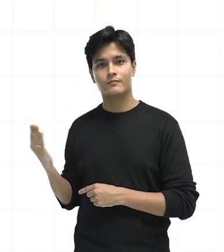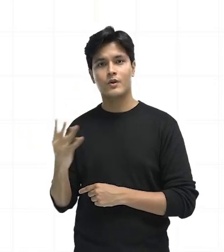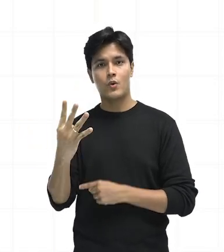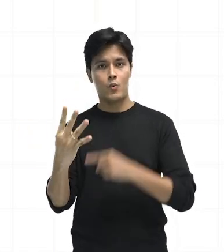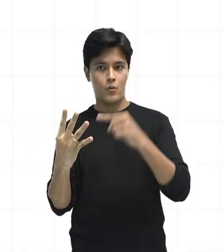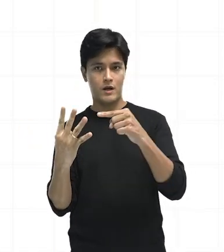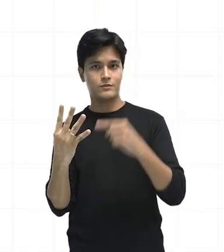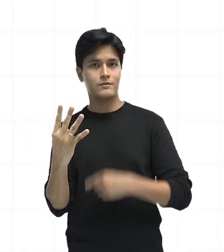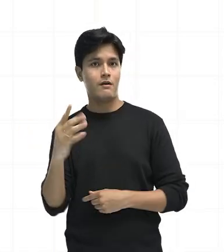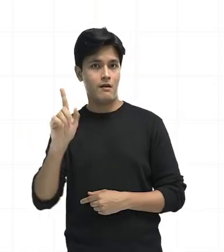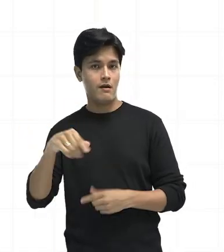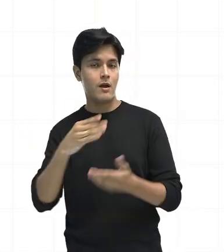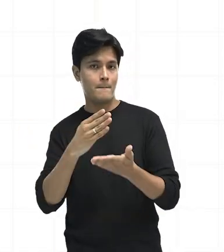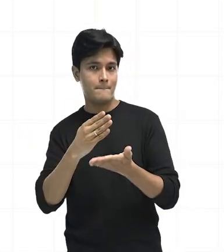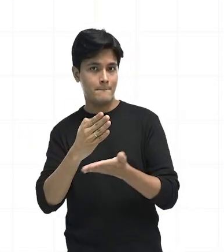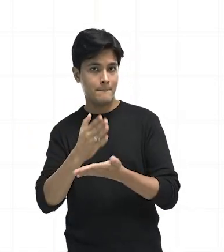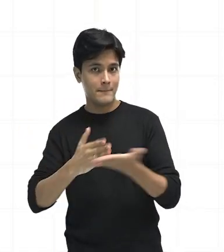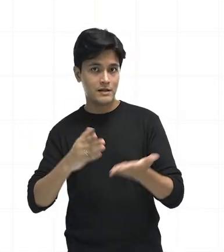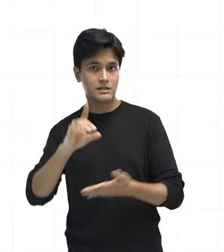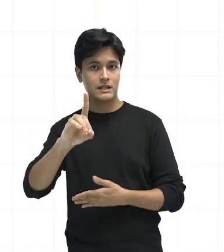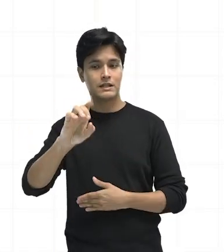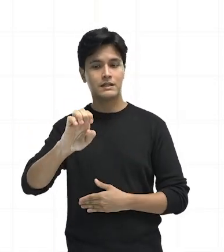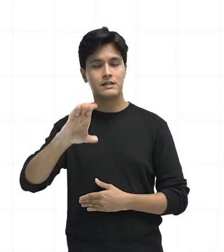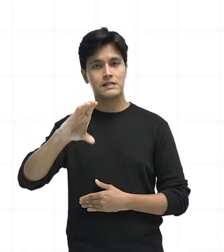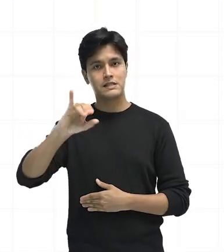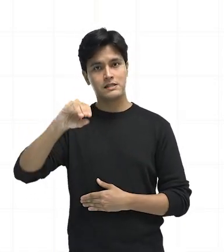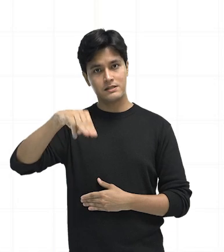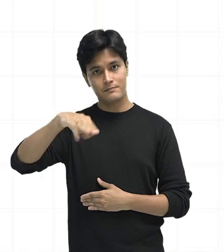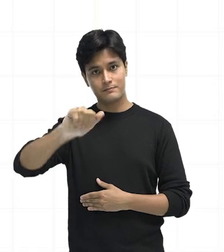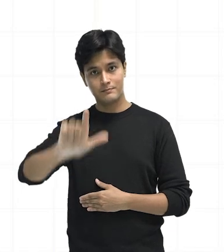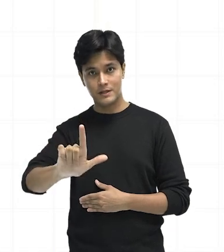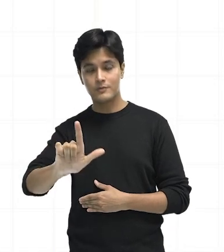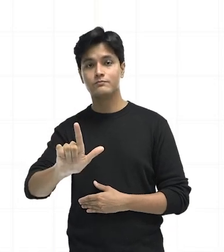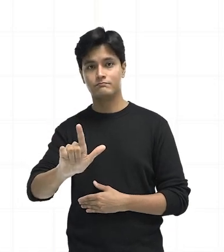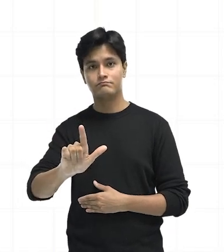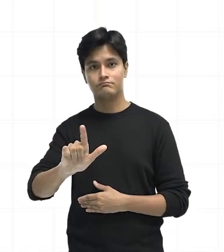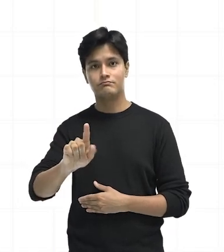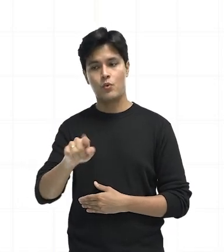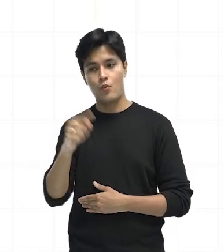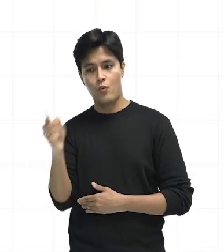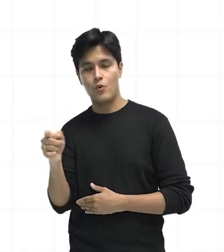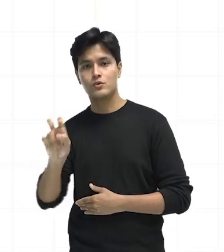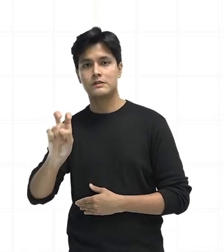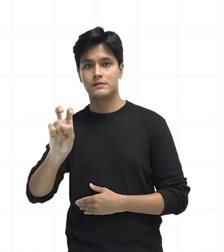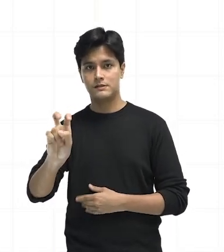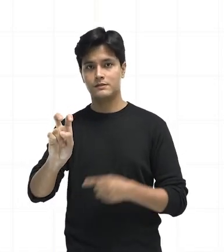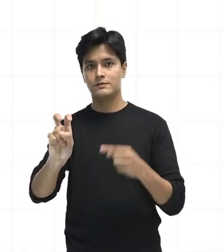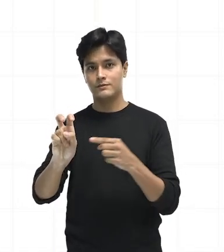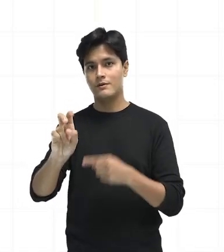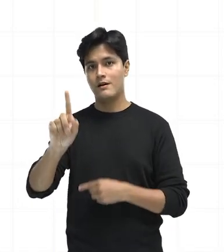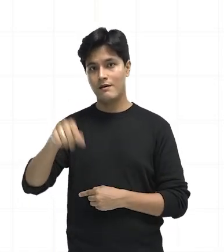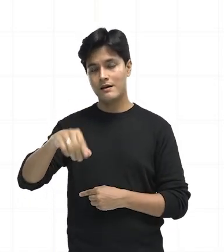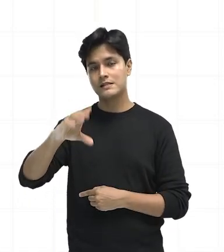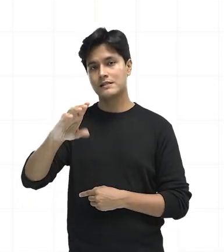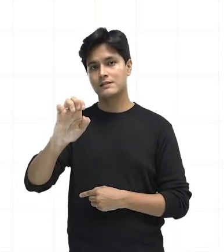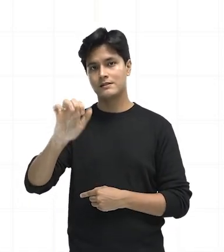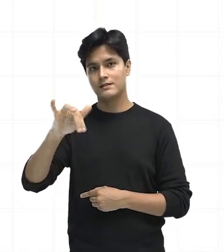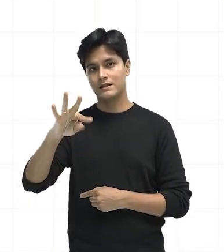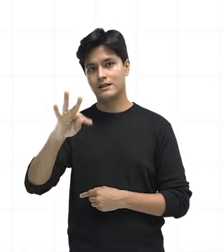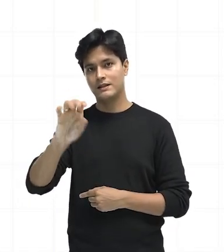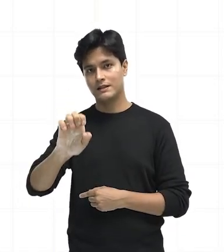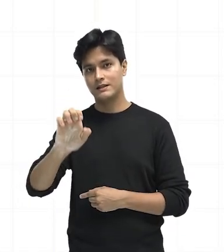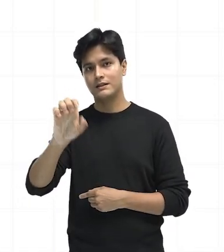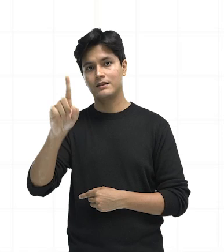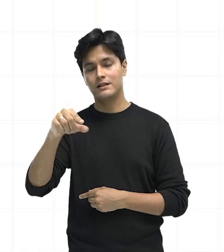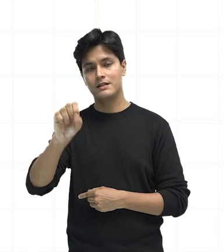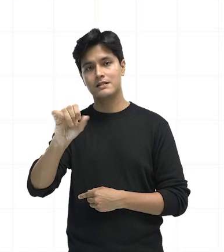o décimo, tá? O 5, ele é o centésimo.